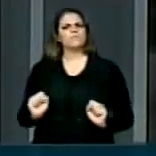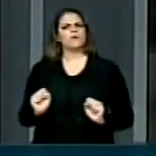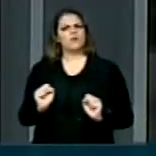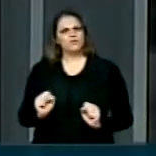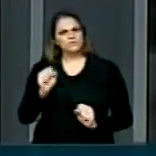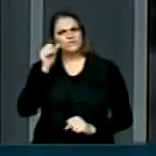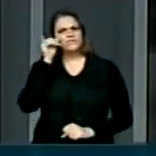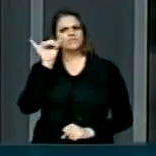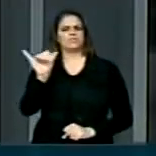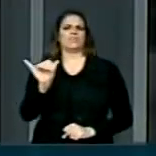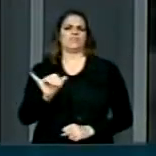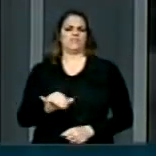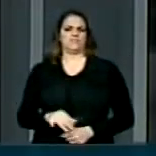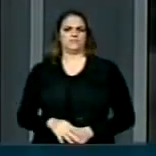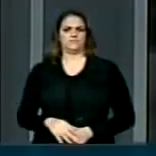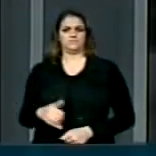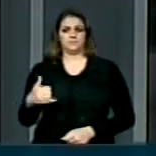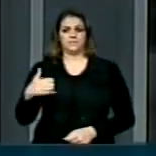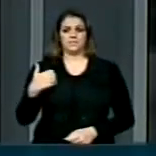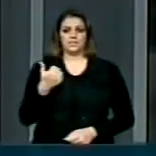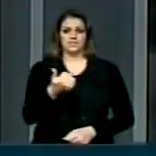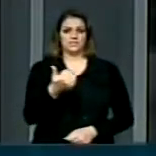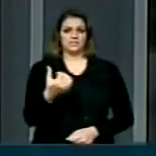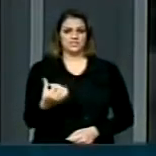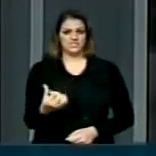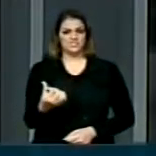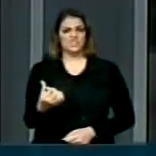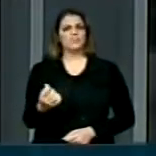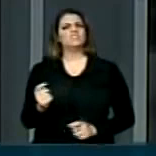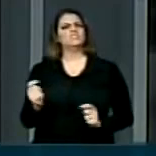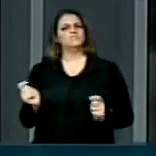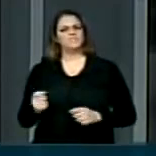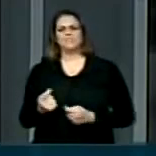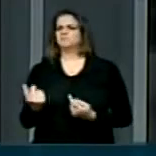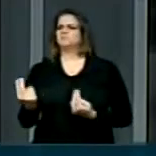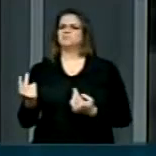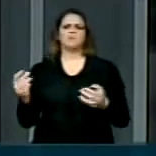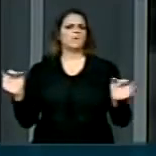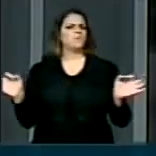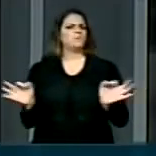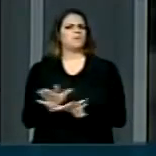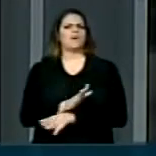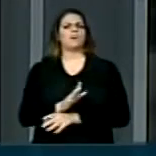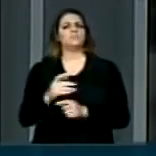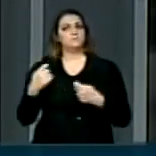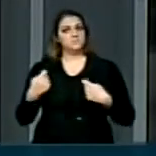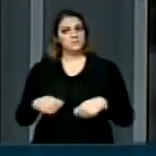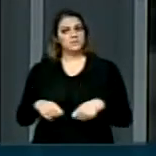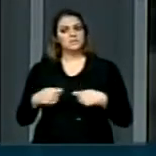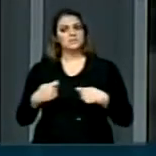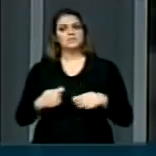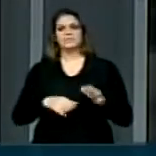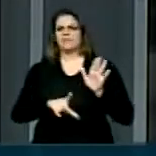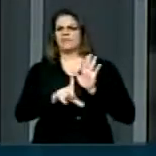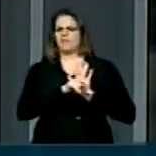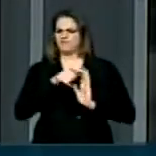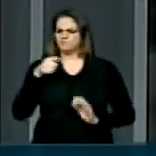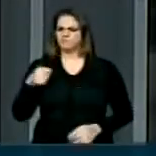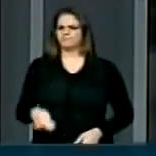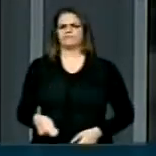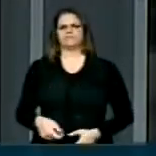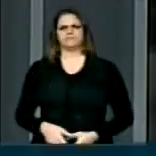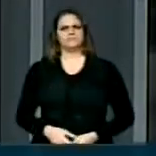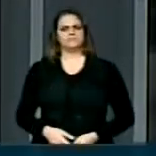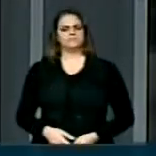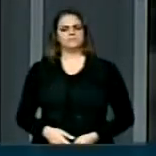não. Com 16 anos, um jovem é cidadão completo e deve responder pelos seus atos.